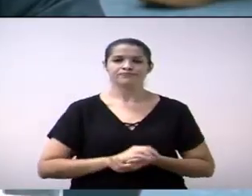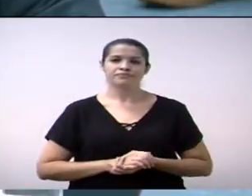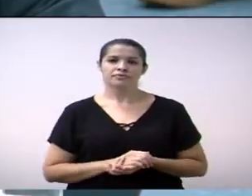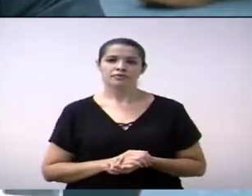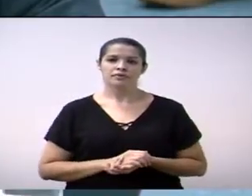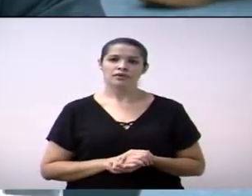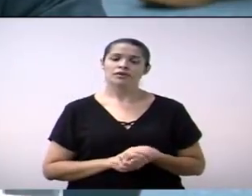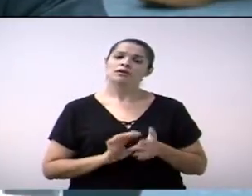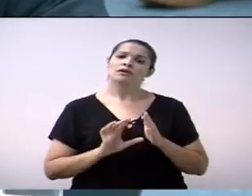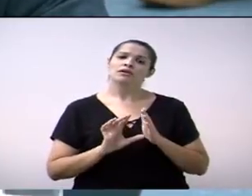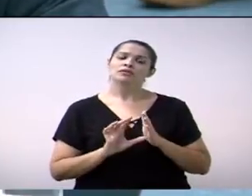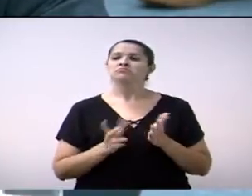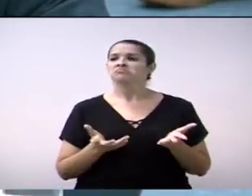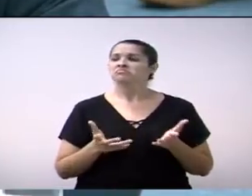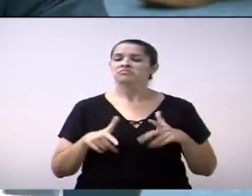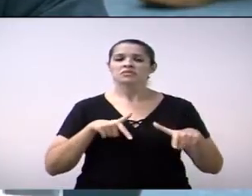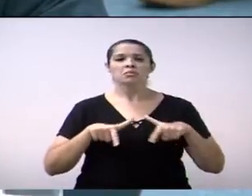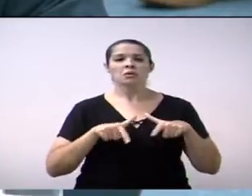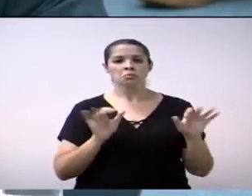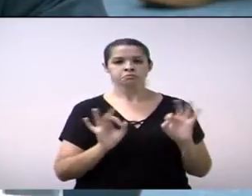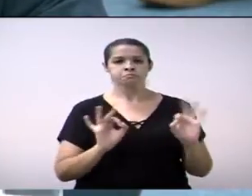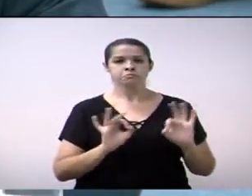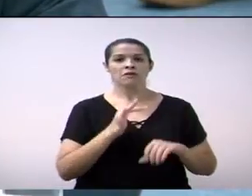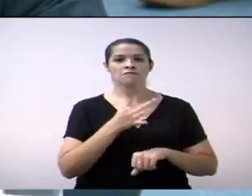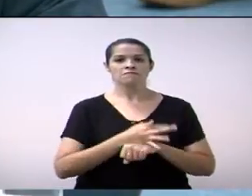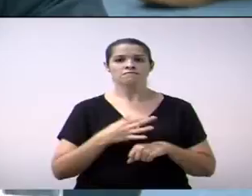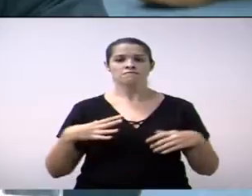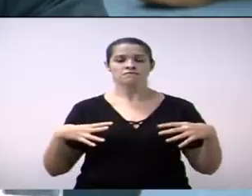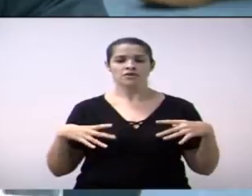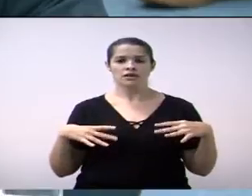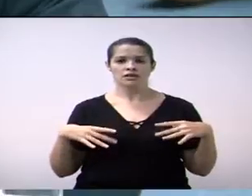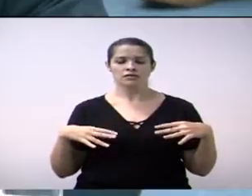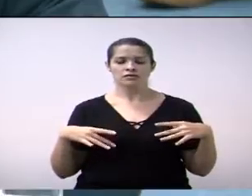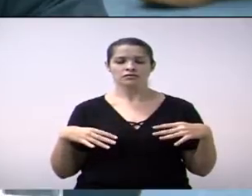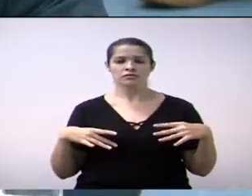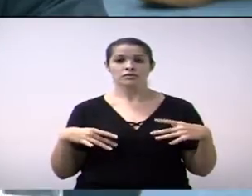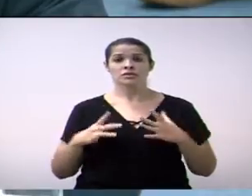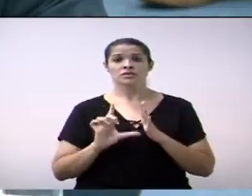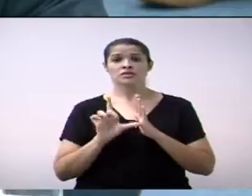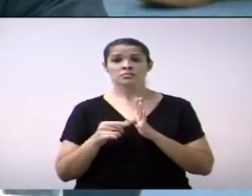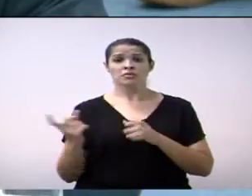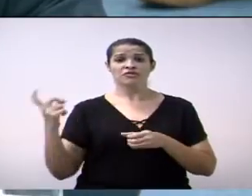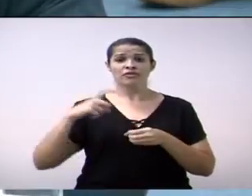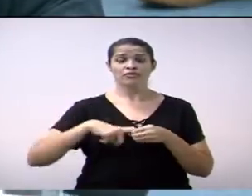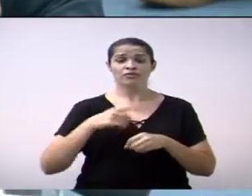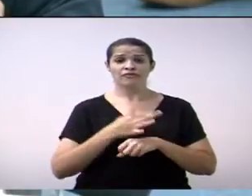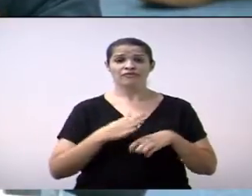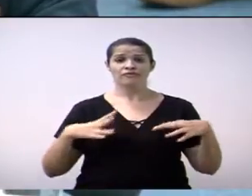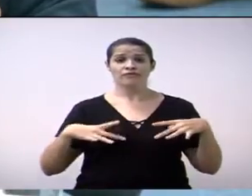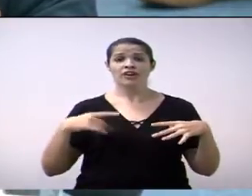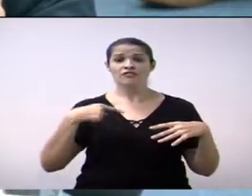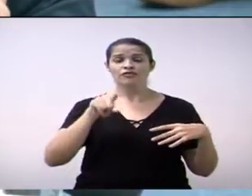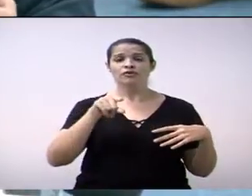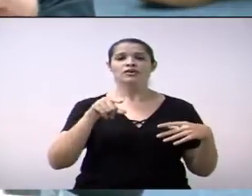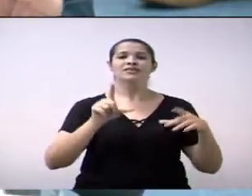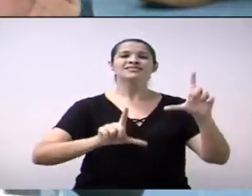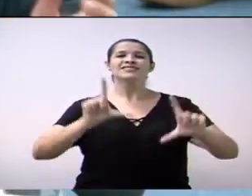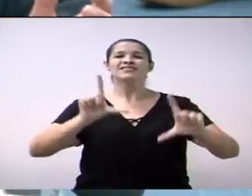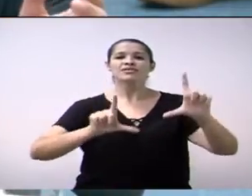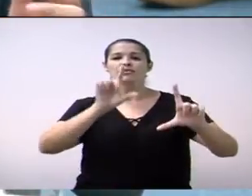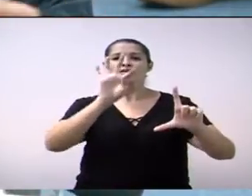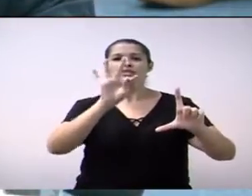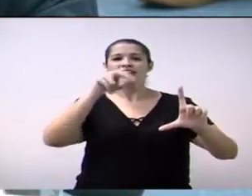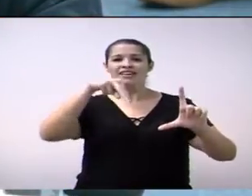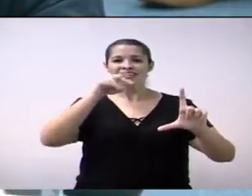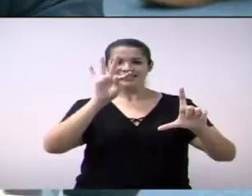o Oscar 2017 pelo canal fechado TNT. Mesmo tendo, segundo informações, que os dias